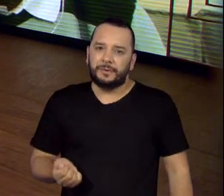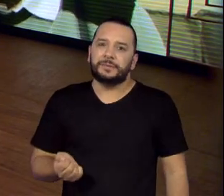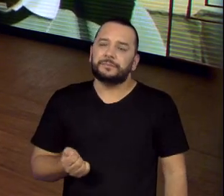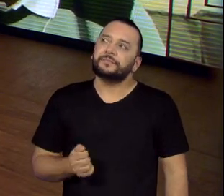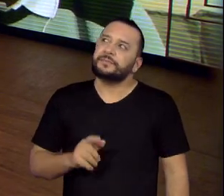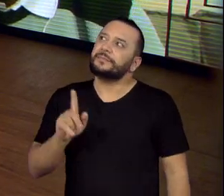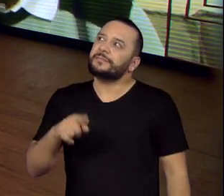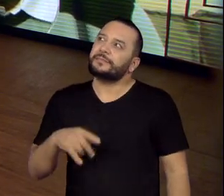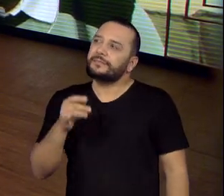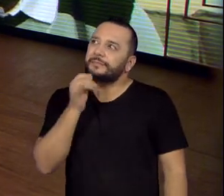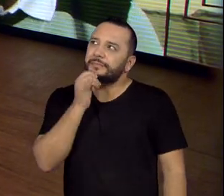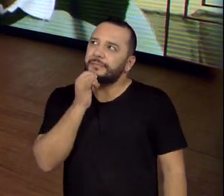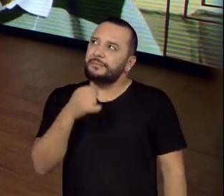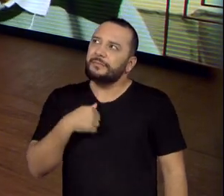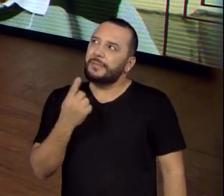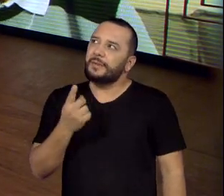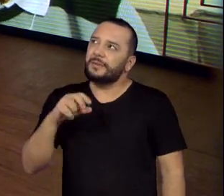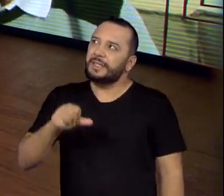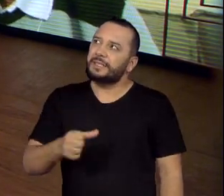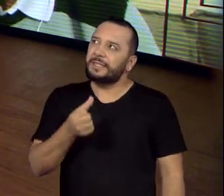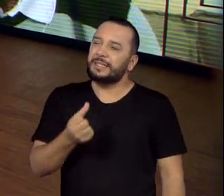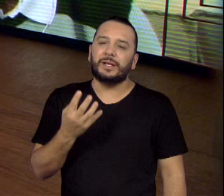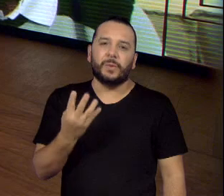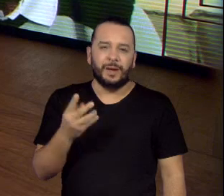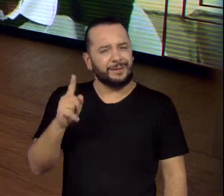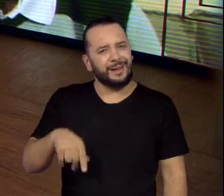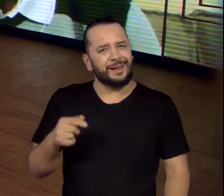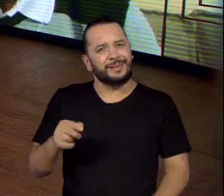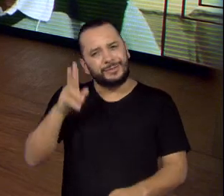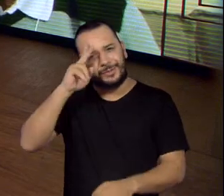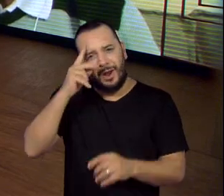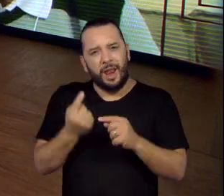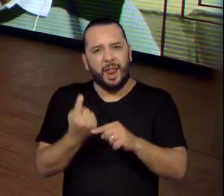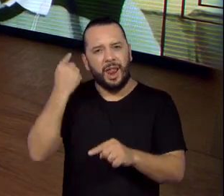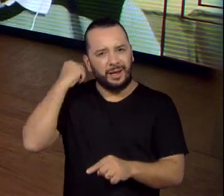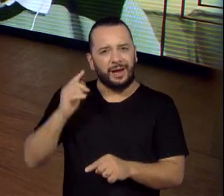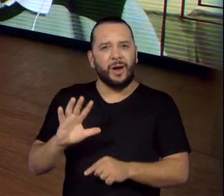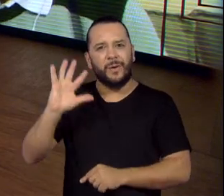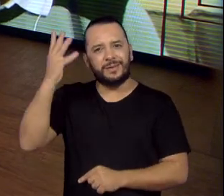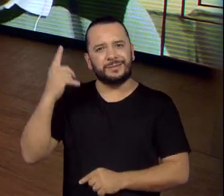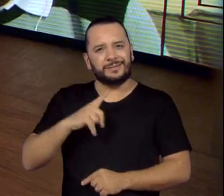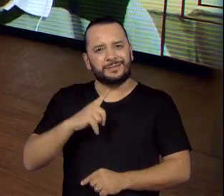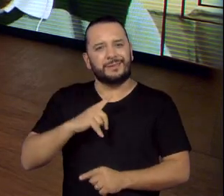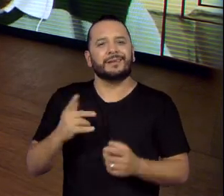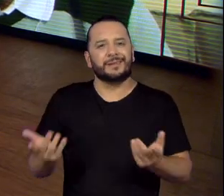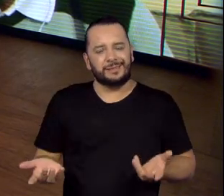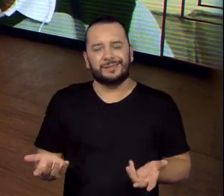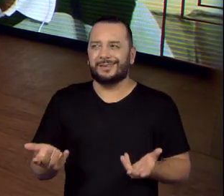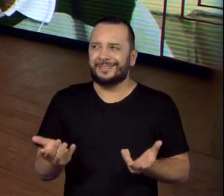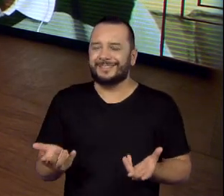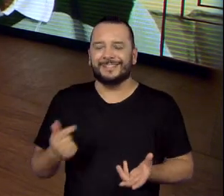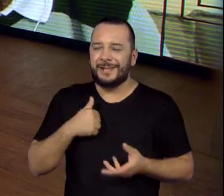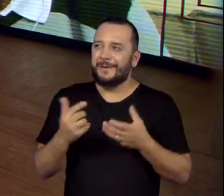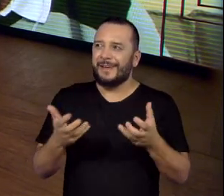já 64 e que já era aquilo tudo que estava acontecendo. E queria escrever a história de